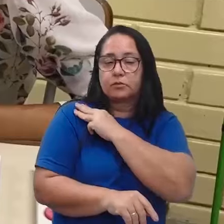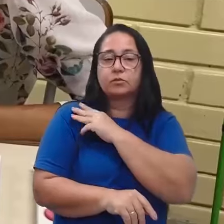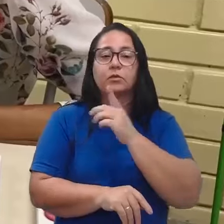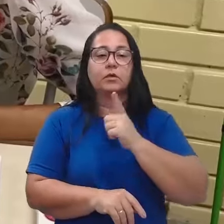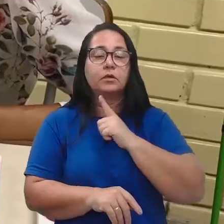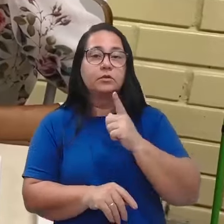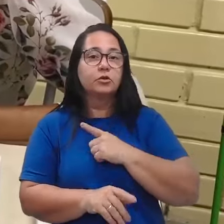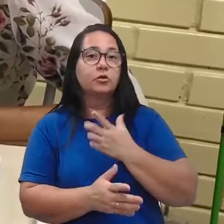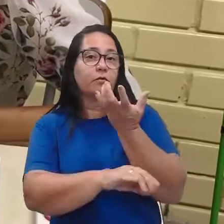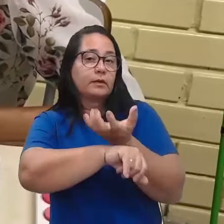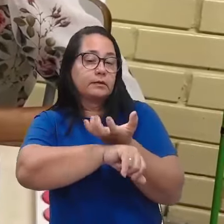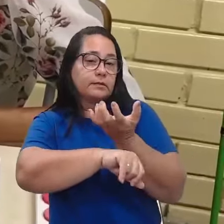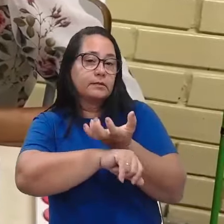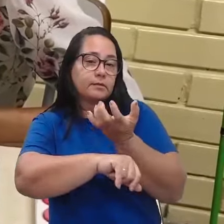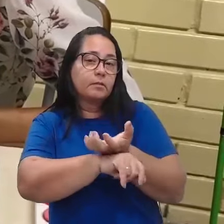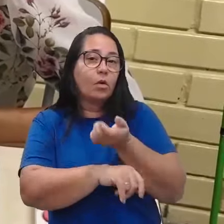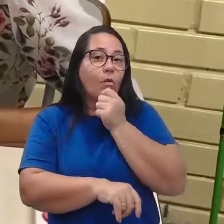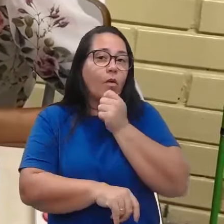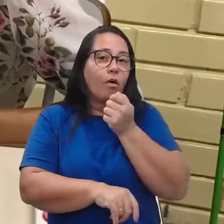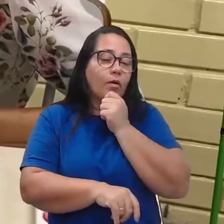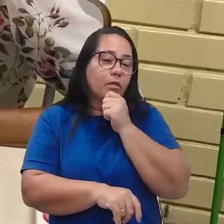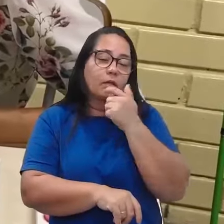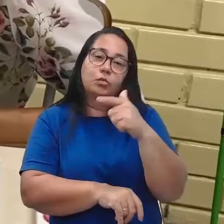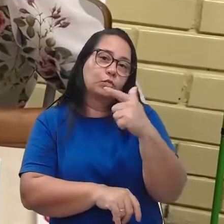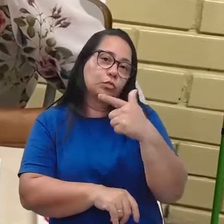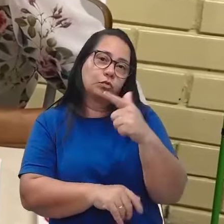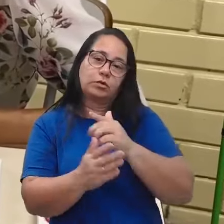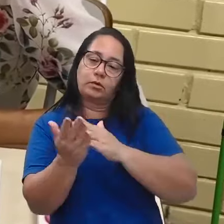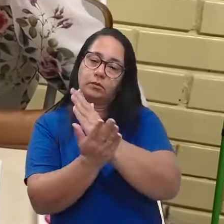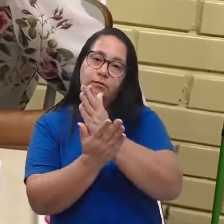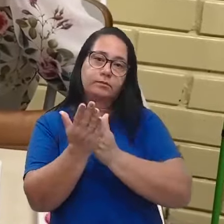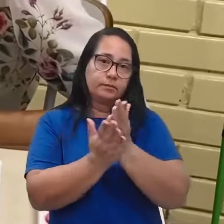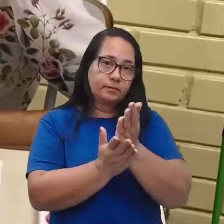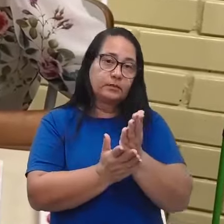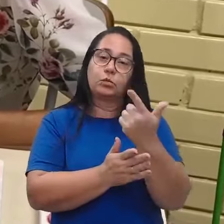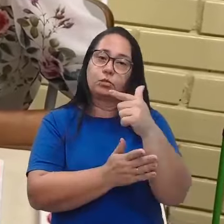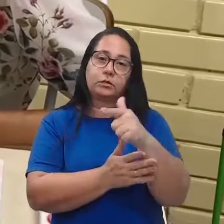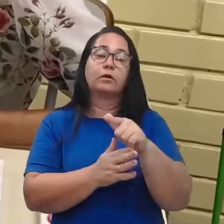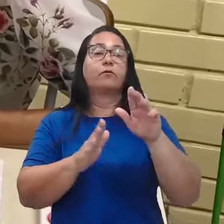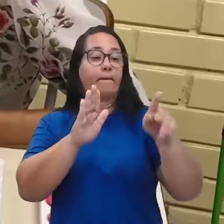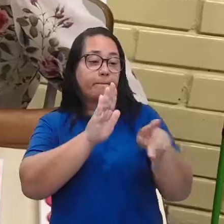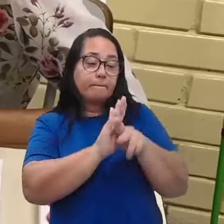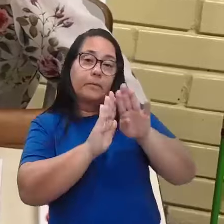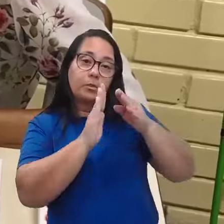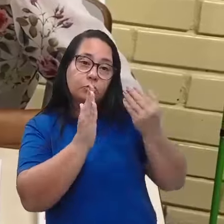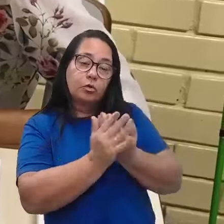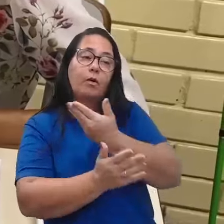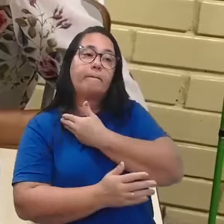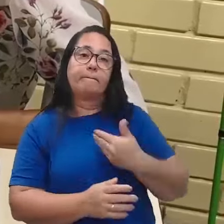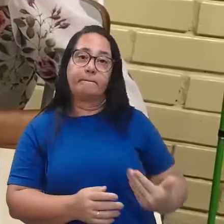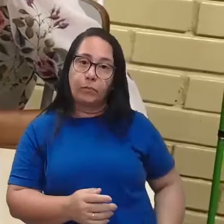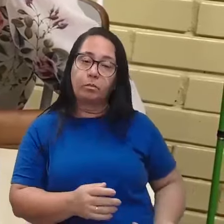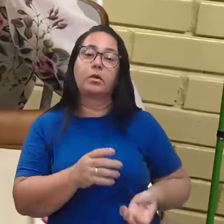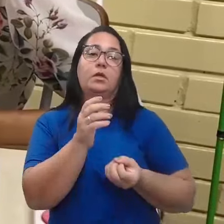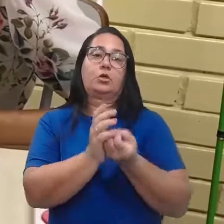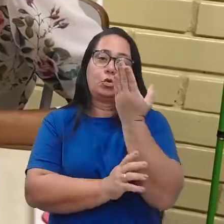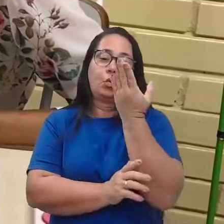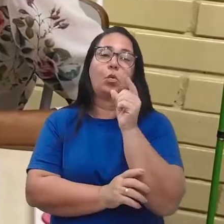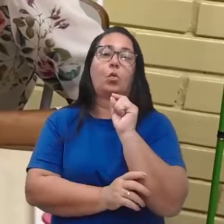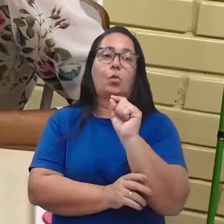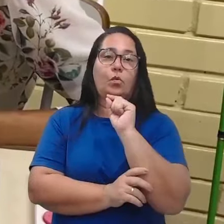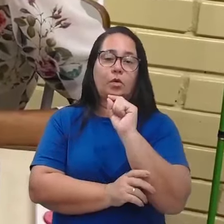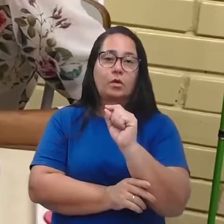tive uma disciplina quando ainda nem havia essas trilhas de aprendizagem. Foi uma iniciativa da escola, eu estudava em uma escola pública, que fez uma iniciativa de